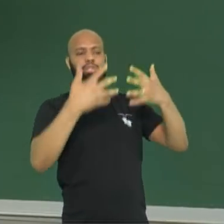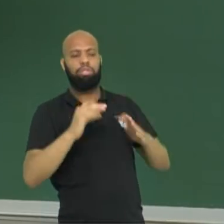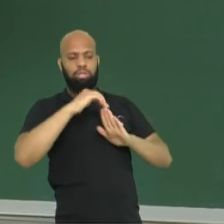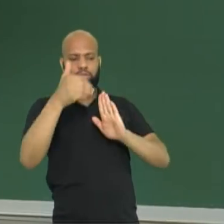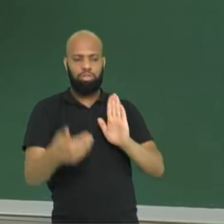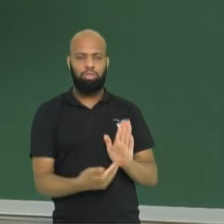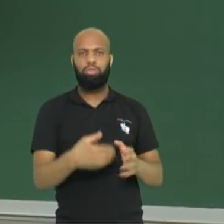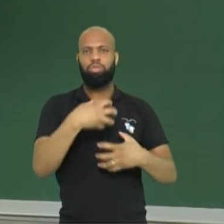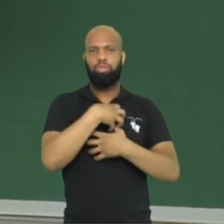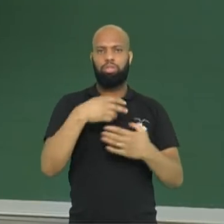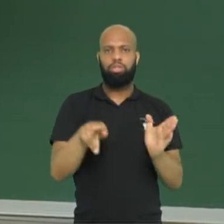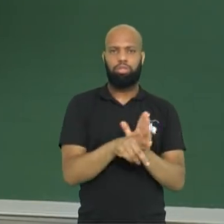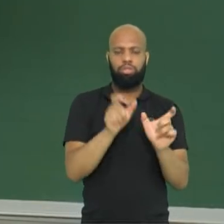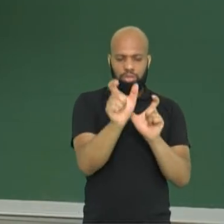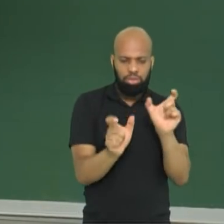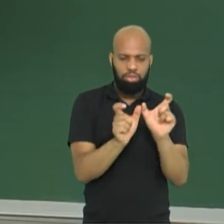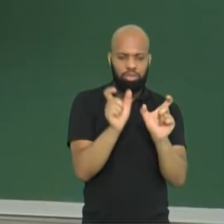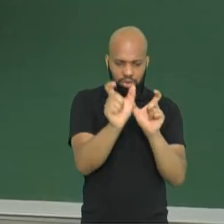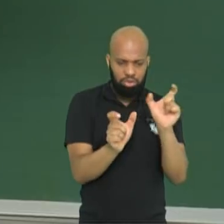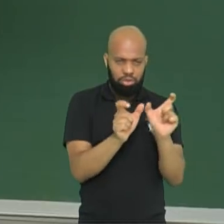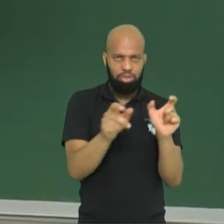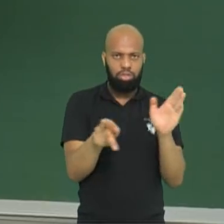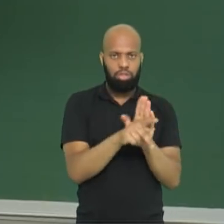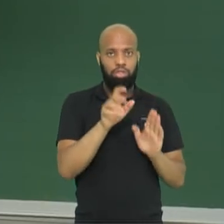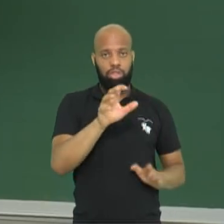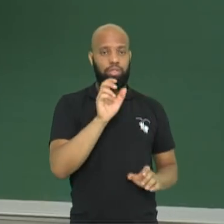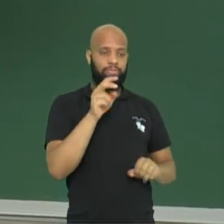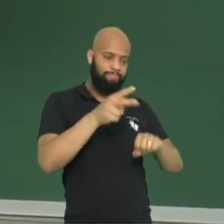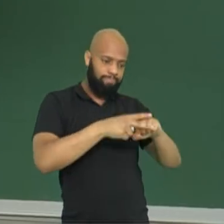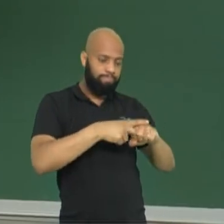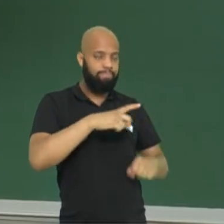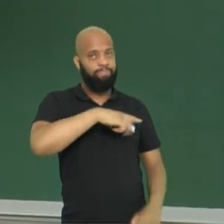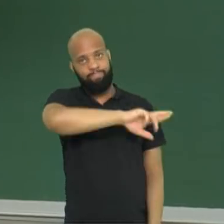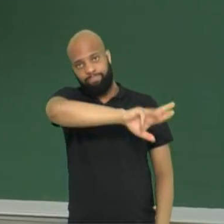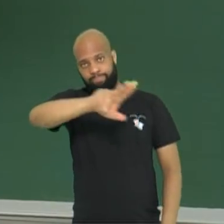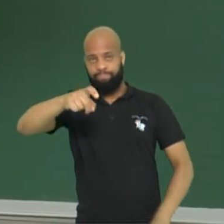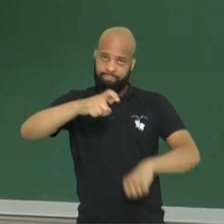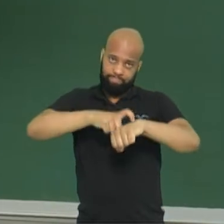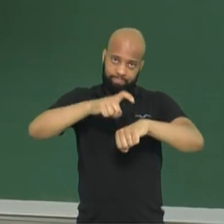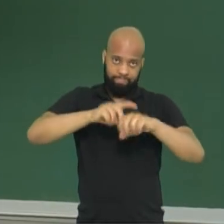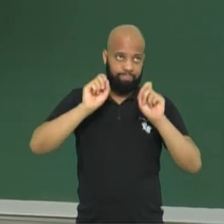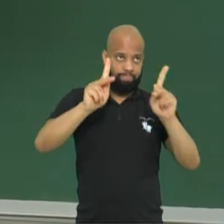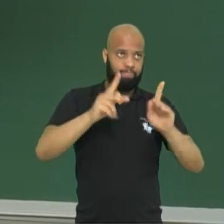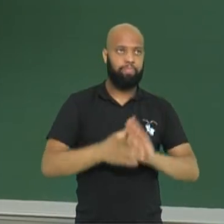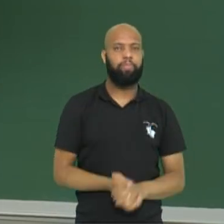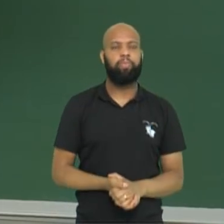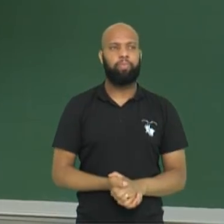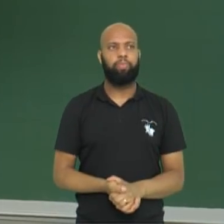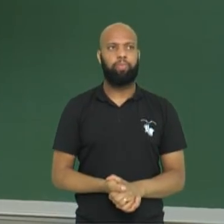lá as conjugações possíveis para aquele verbo, né, em diversos tempos. Beleza? Muito bem.